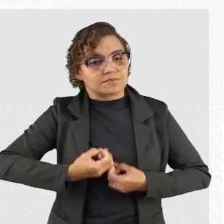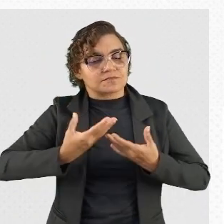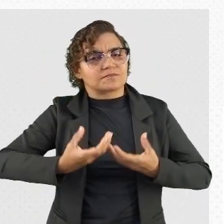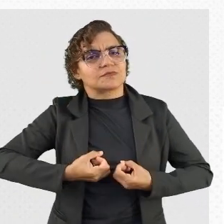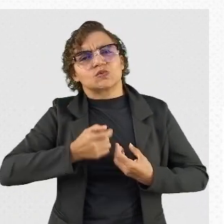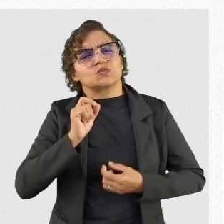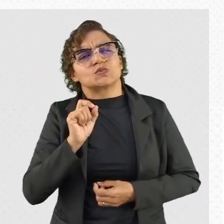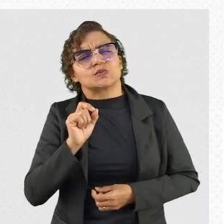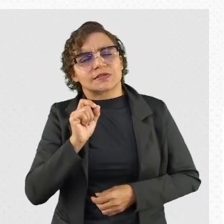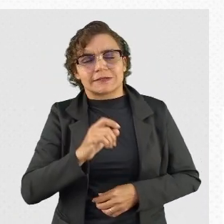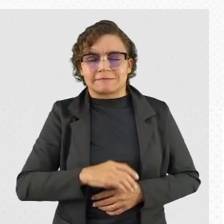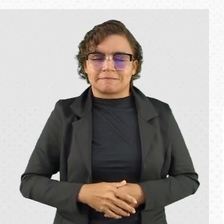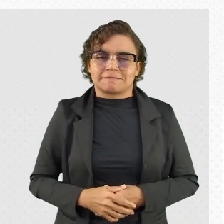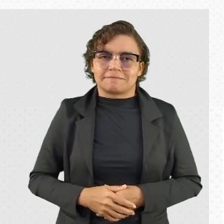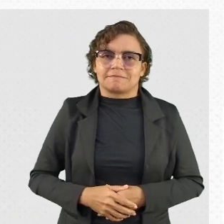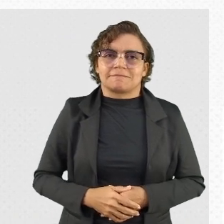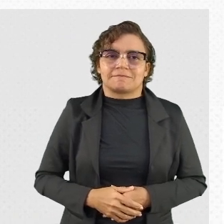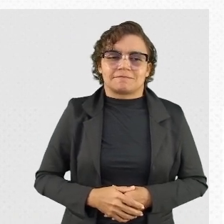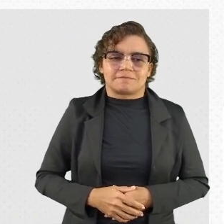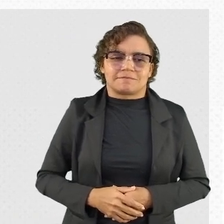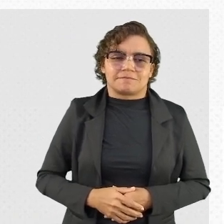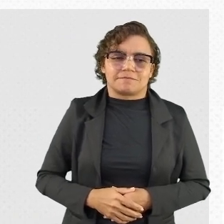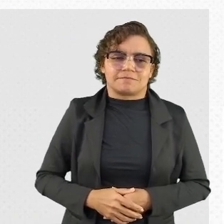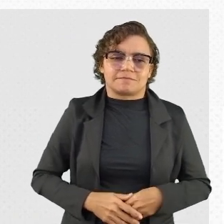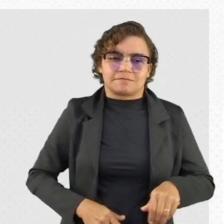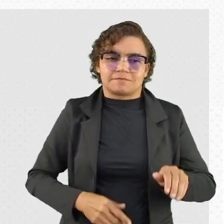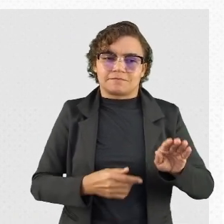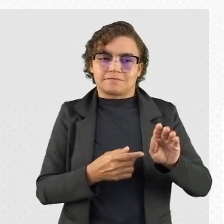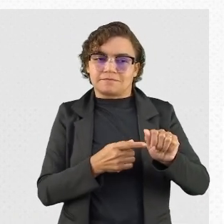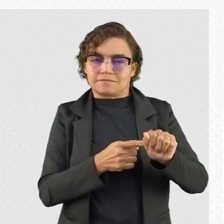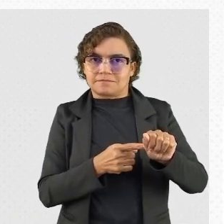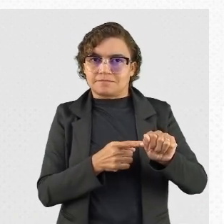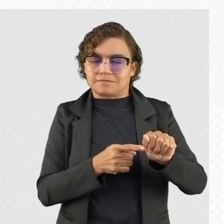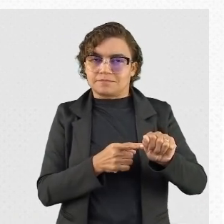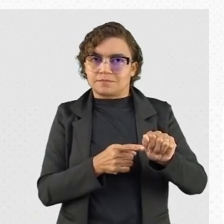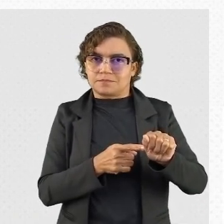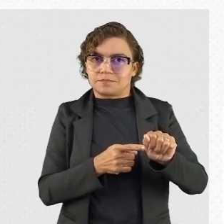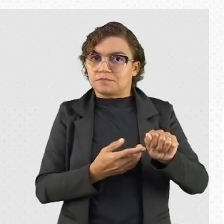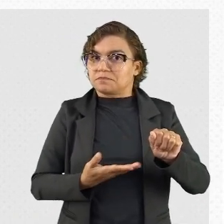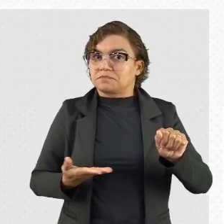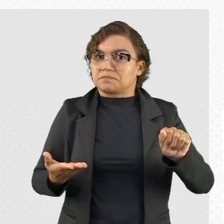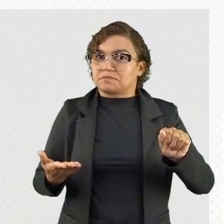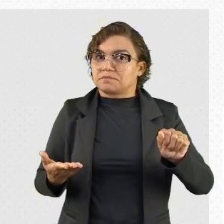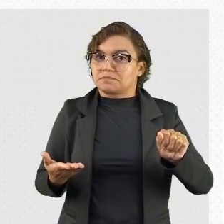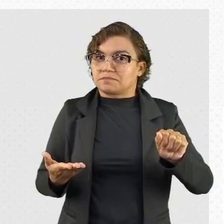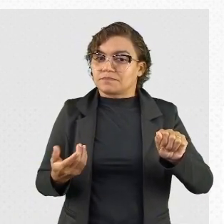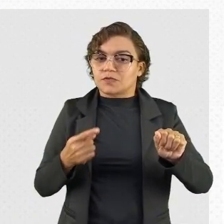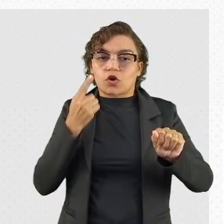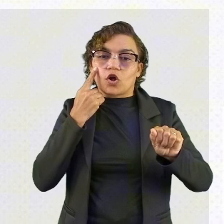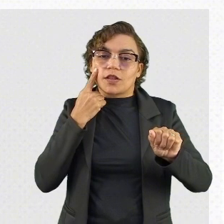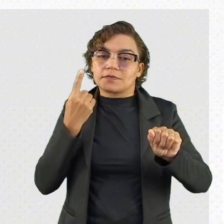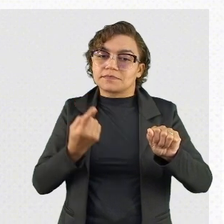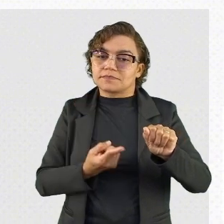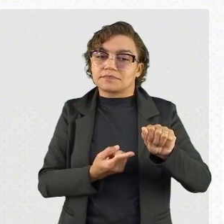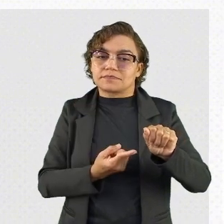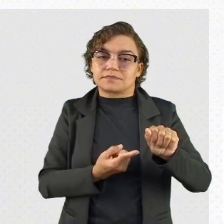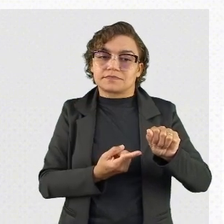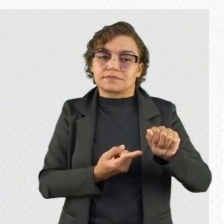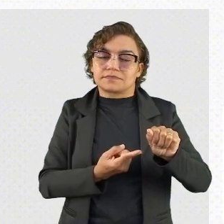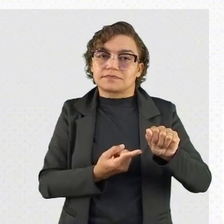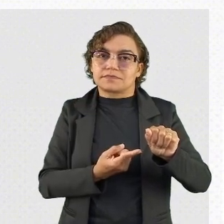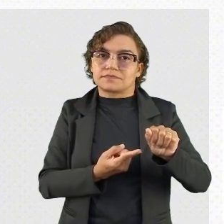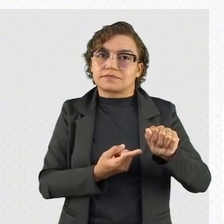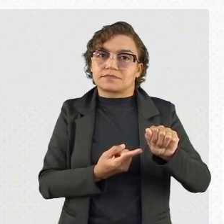o quê? A negação do humanismo renascentista baseado no experimentalismo,